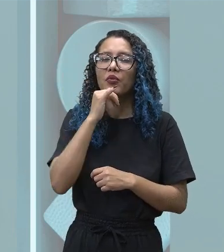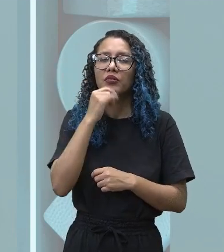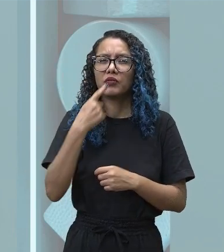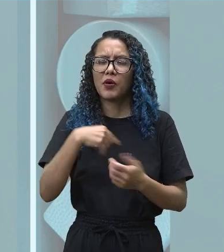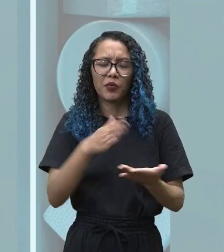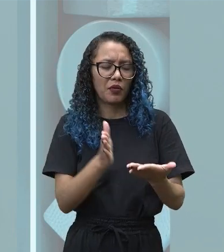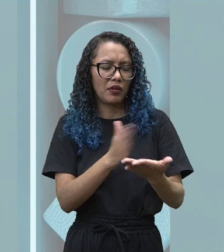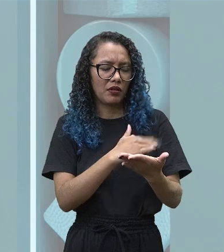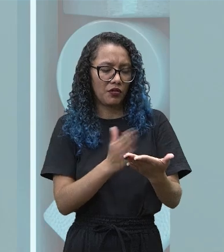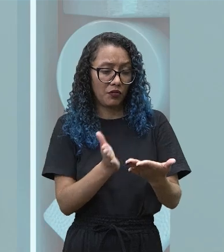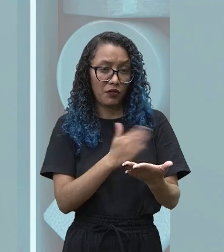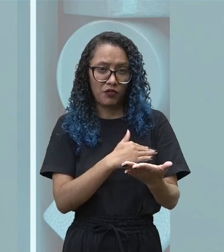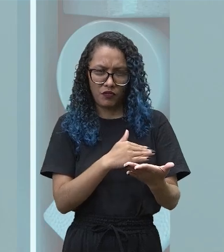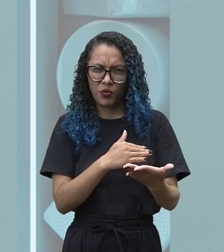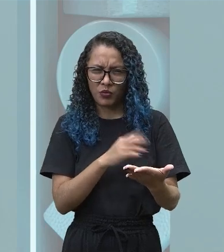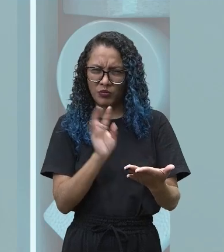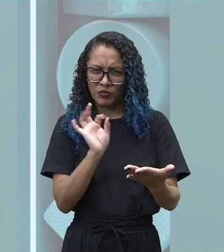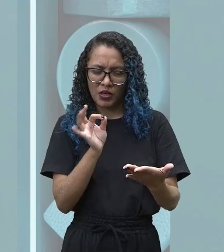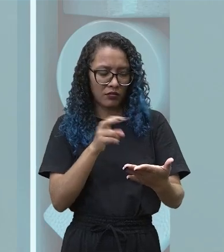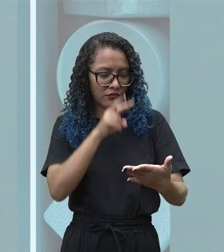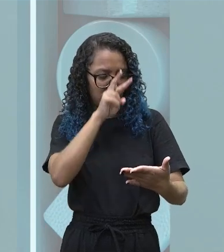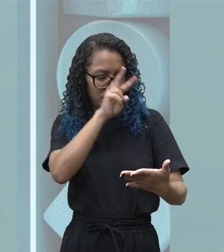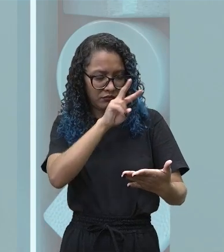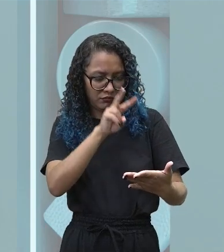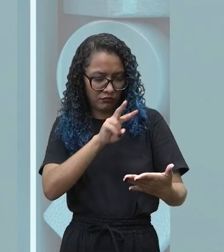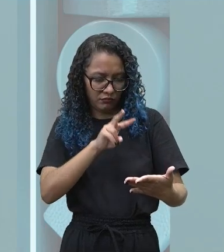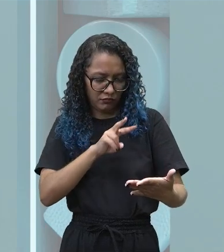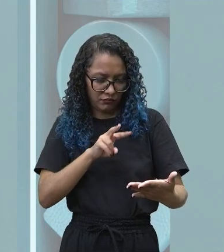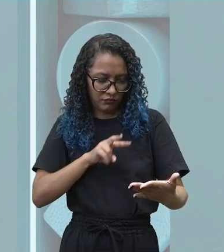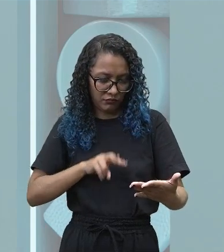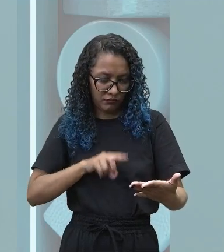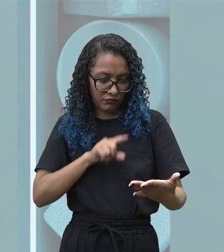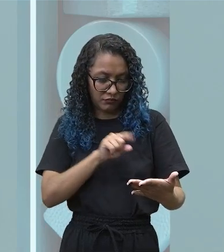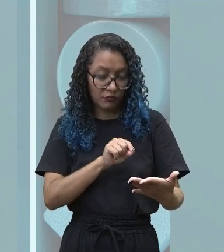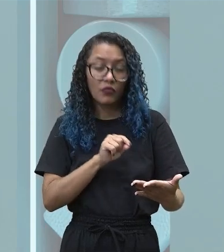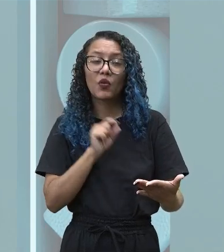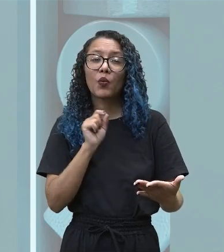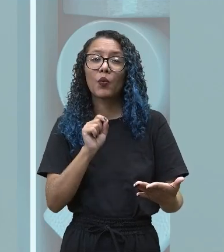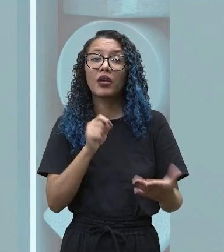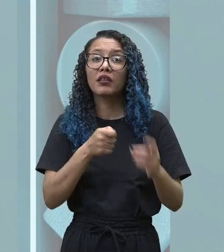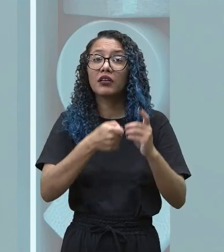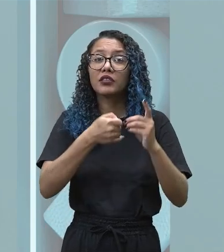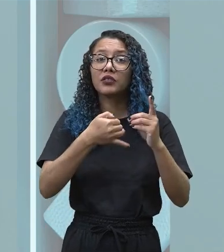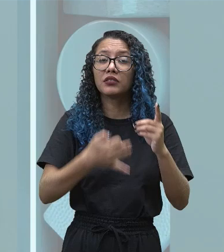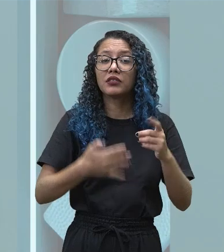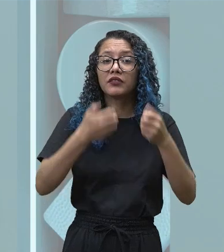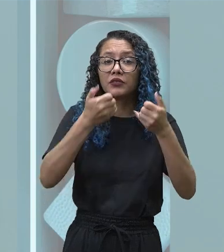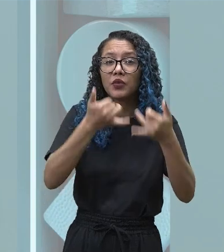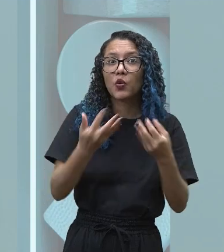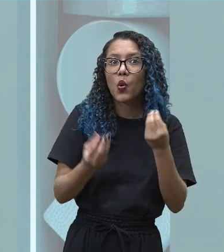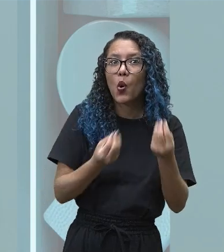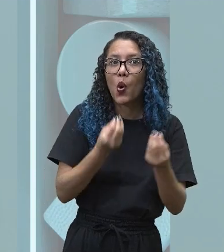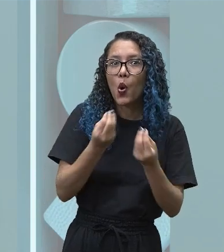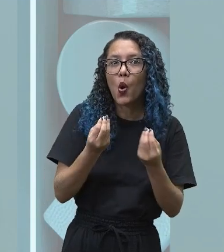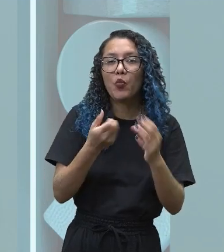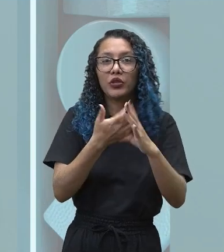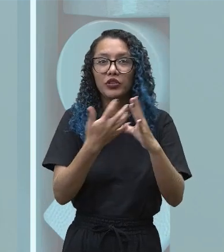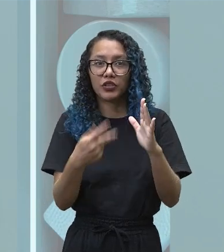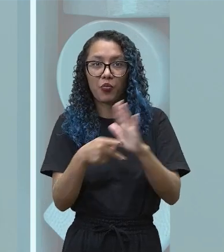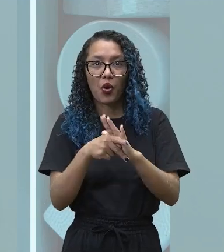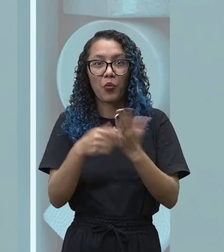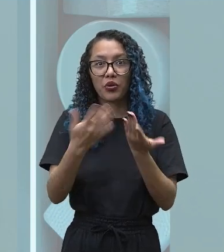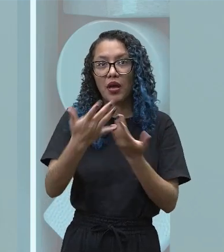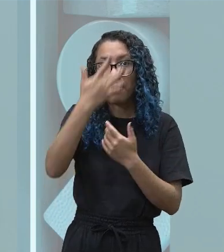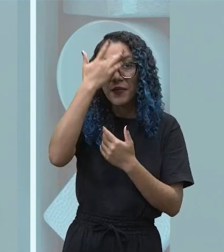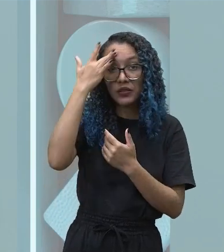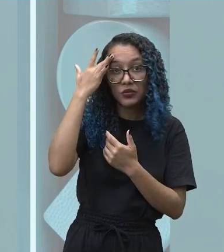um livro, a gente começa a ler uma página que ele está descrevendo como que é a protagonista, ou como que é a casa,